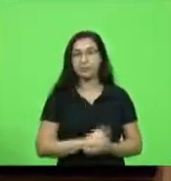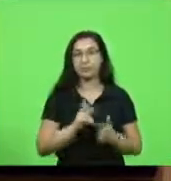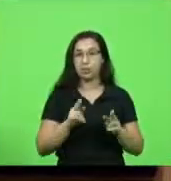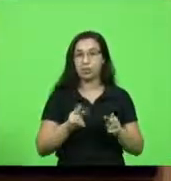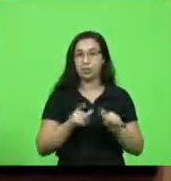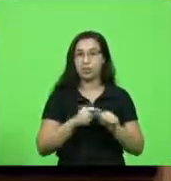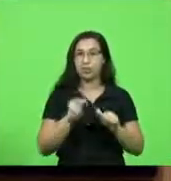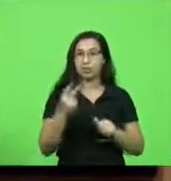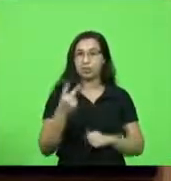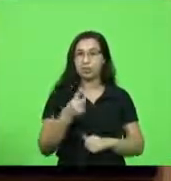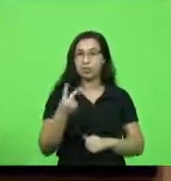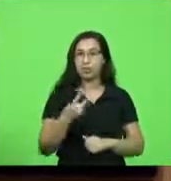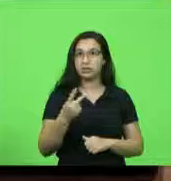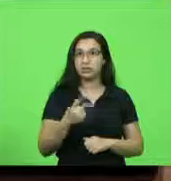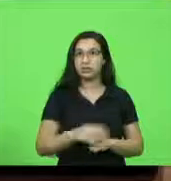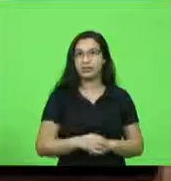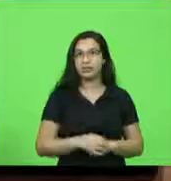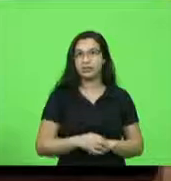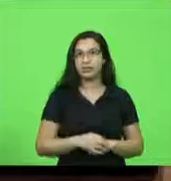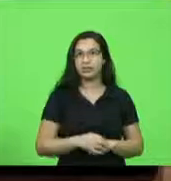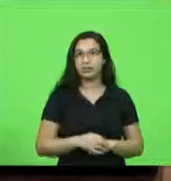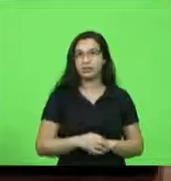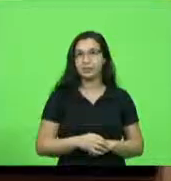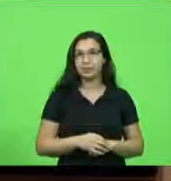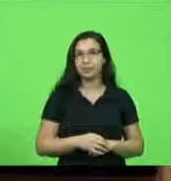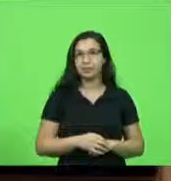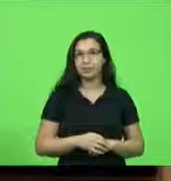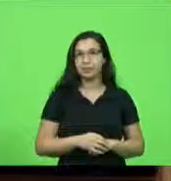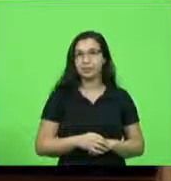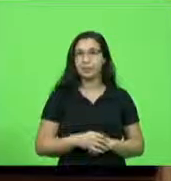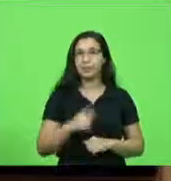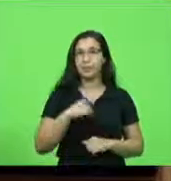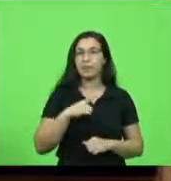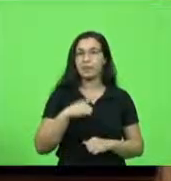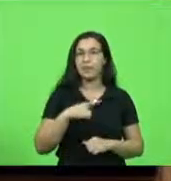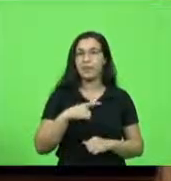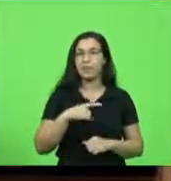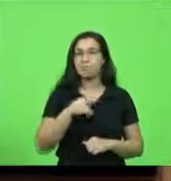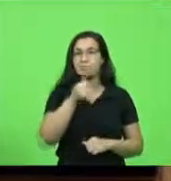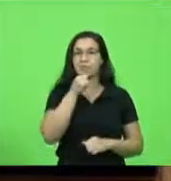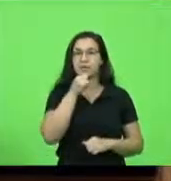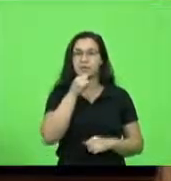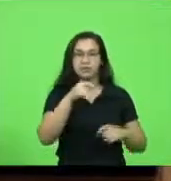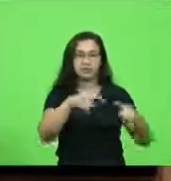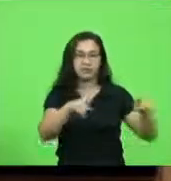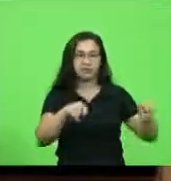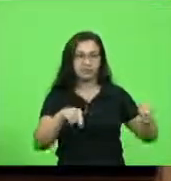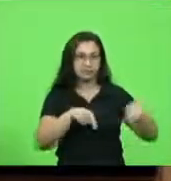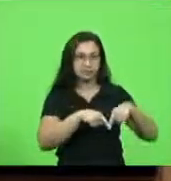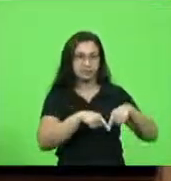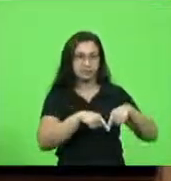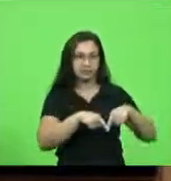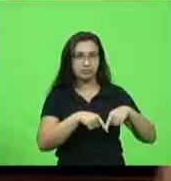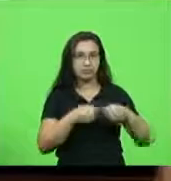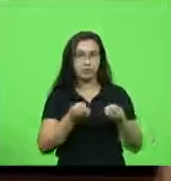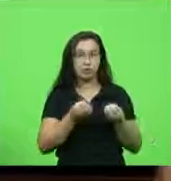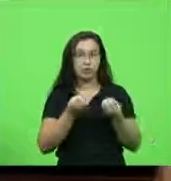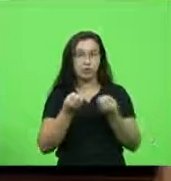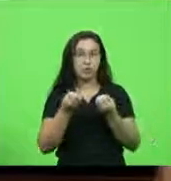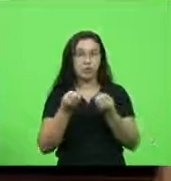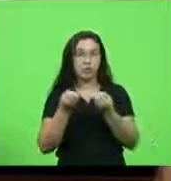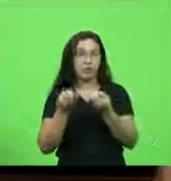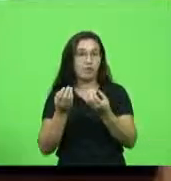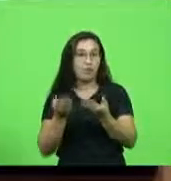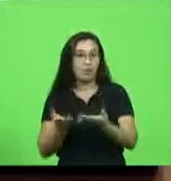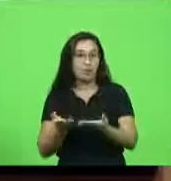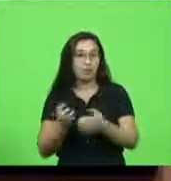a chamada dação em pagamento. Então, eu tenho um terreno, eu oferto para o Estado não tem a obrigação